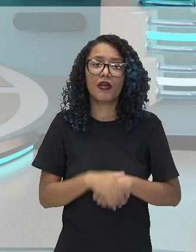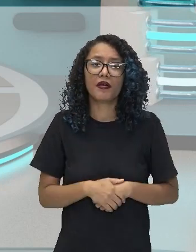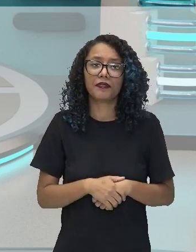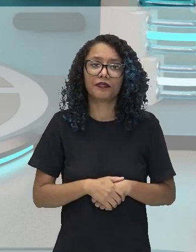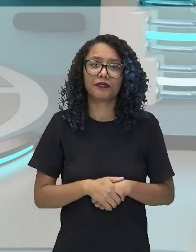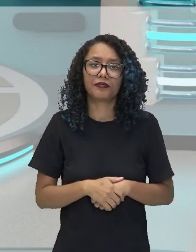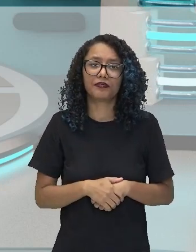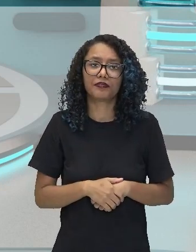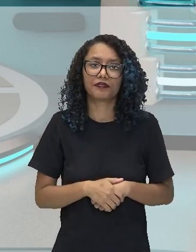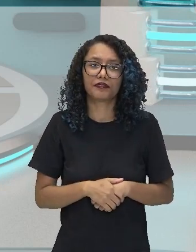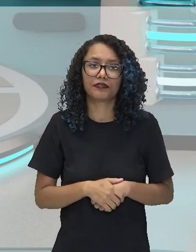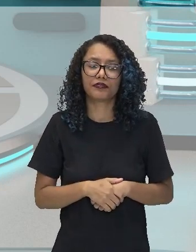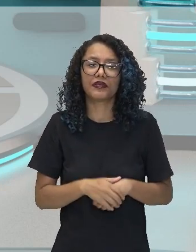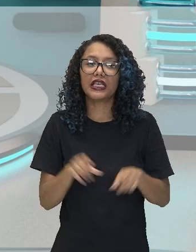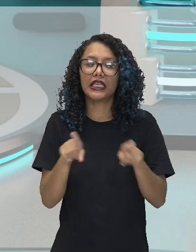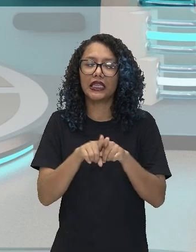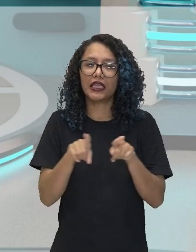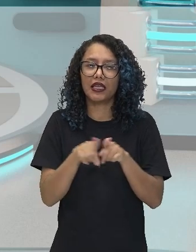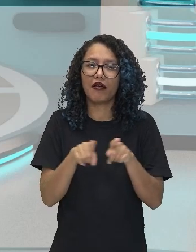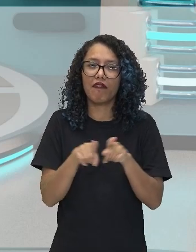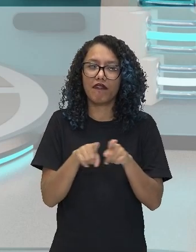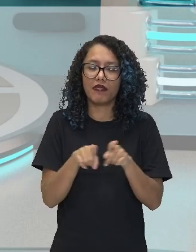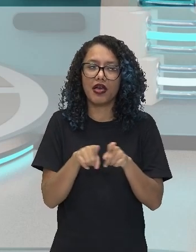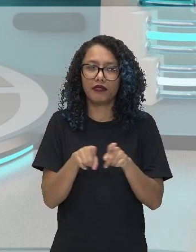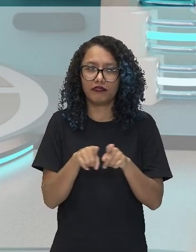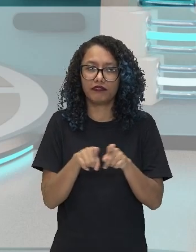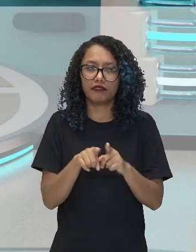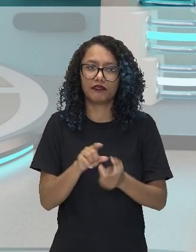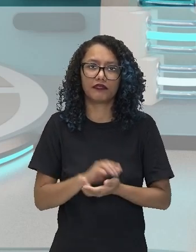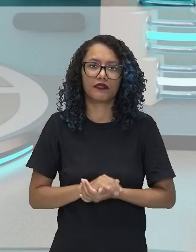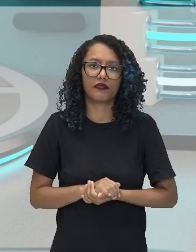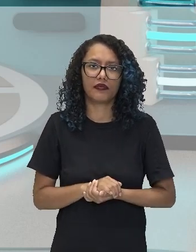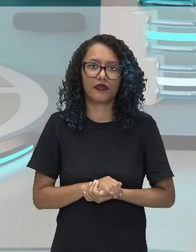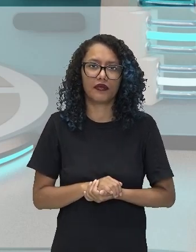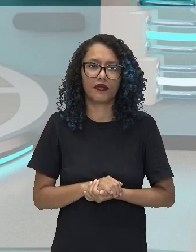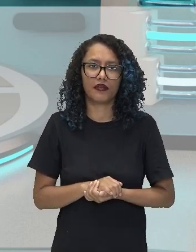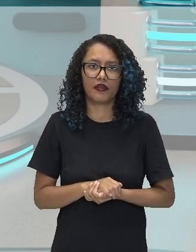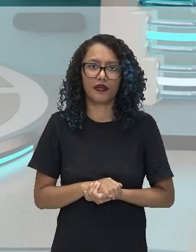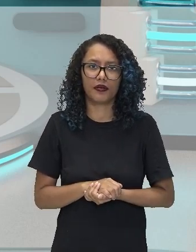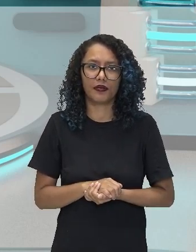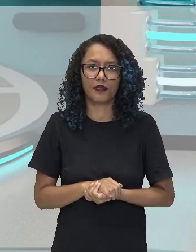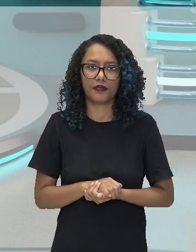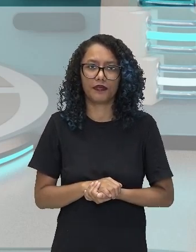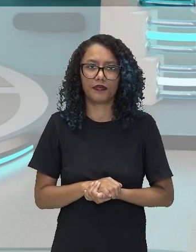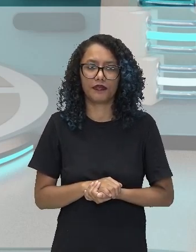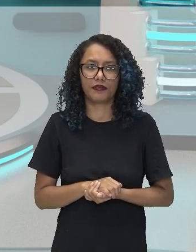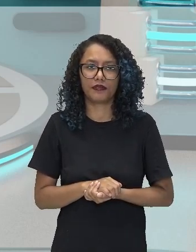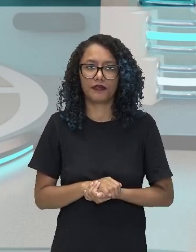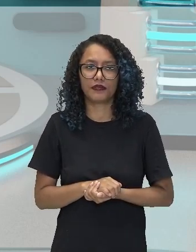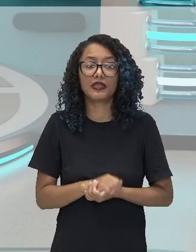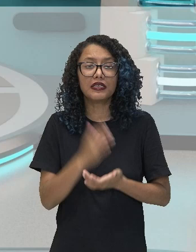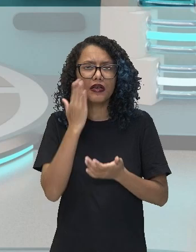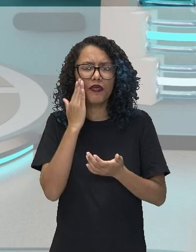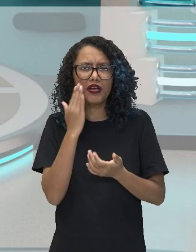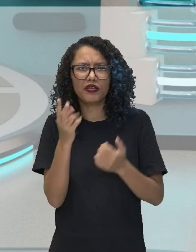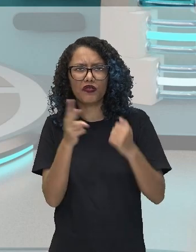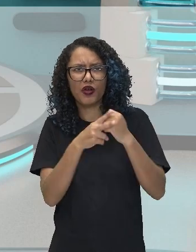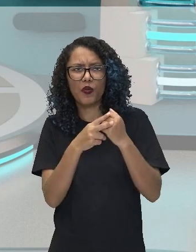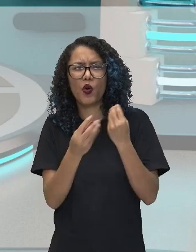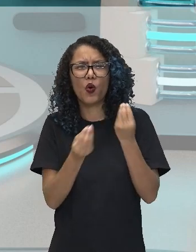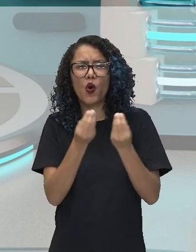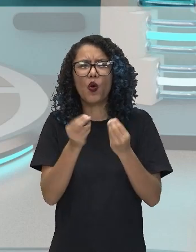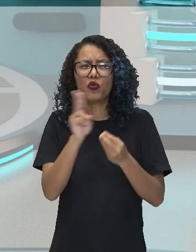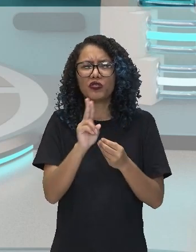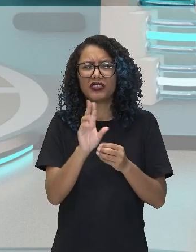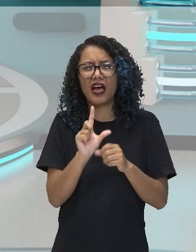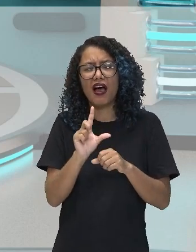também vamos ver hoje ainda como, a partir do verbo, como que nós podemos utilizar antes ou depois